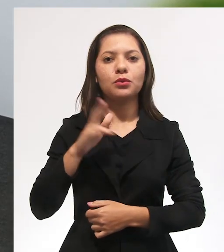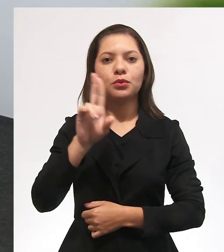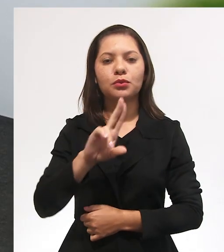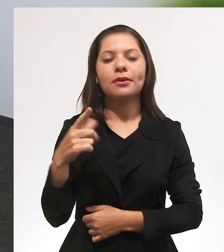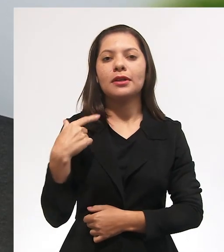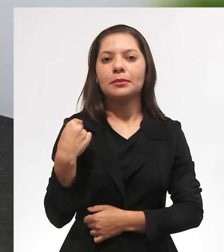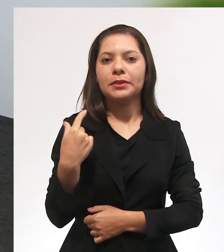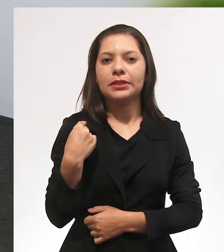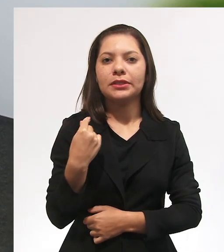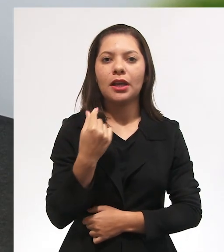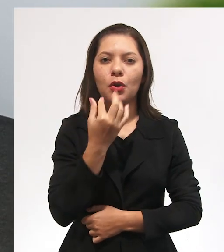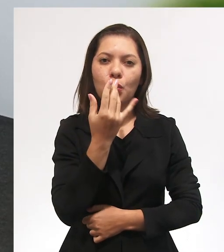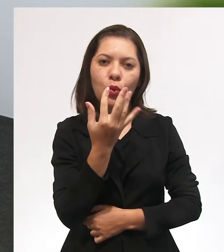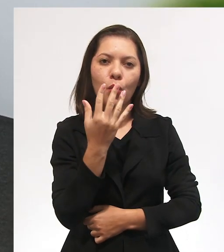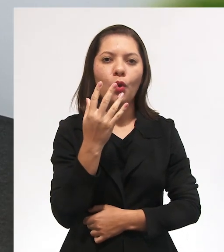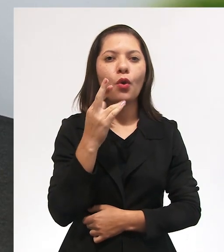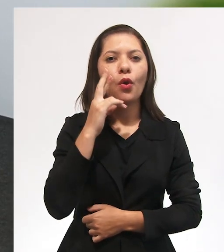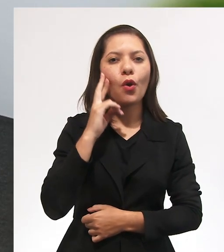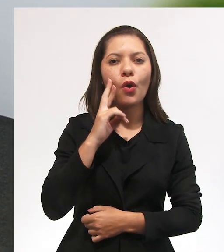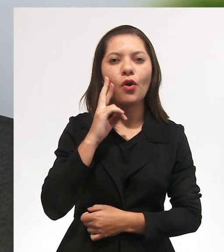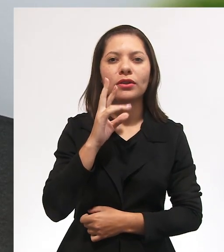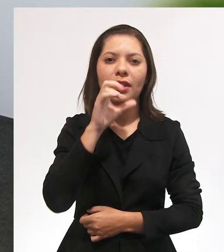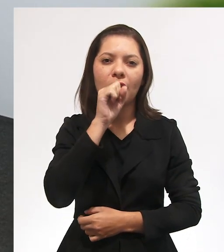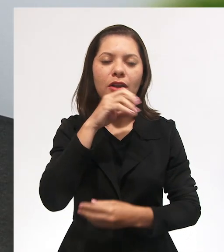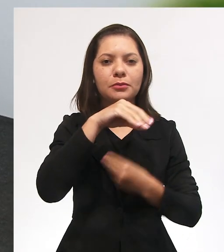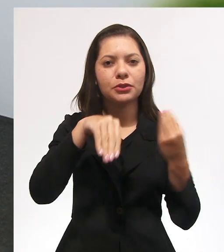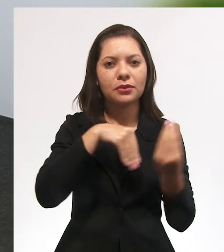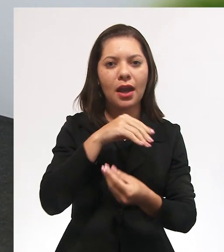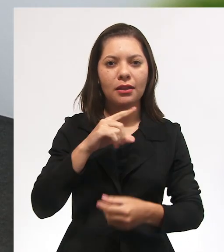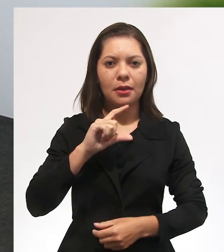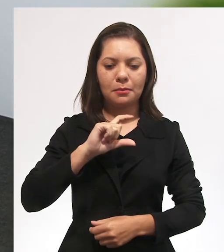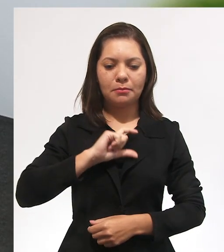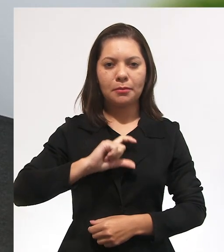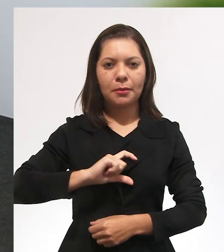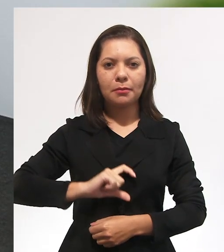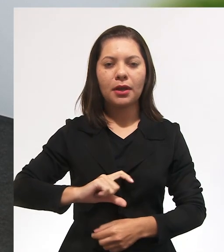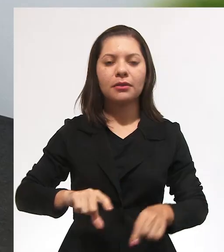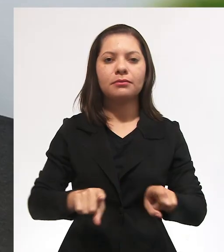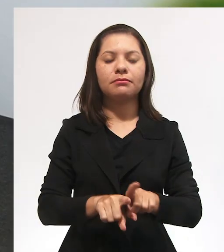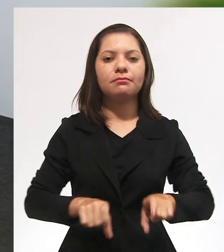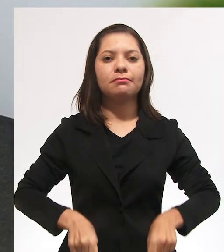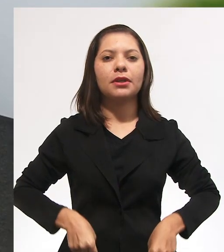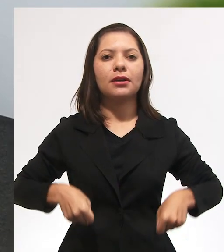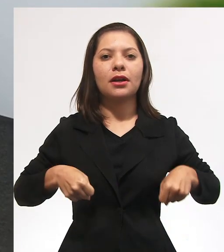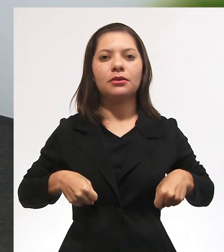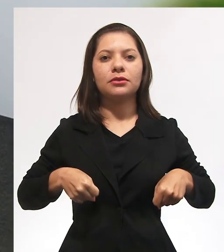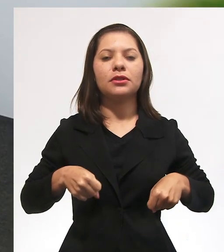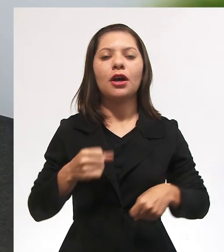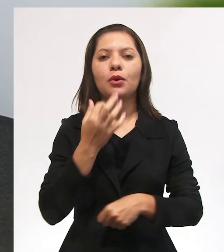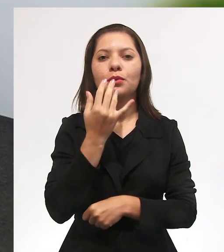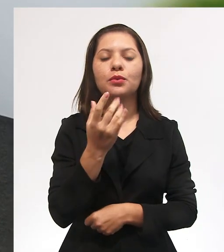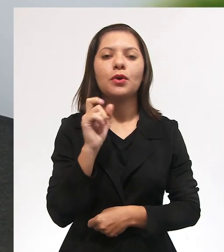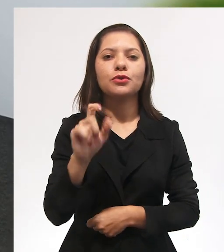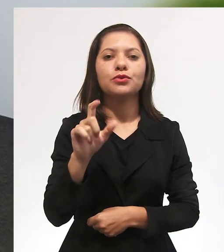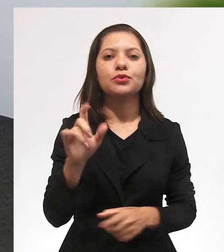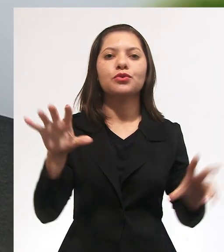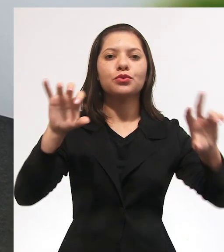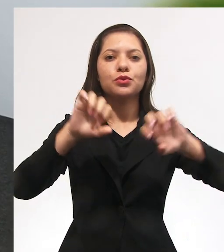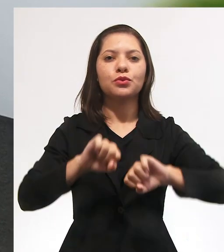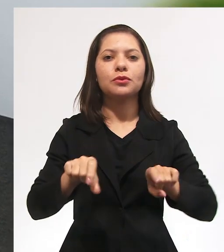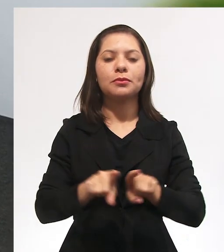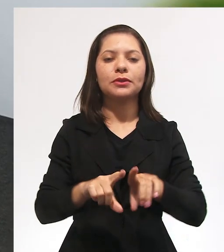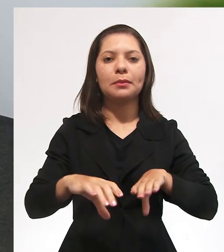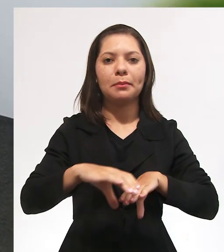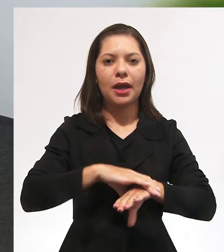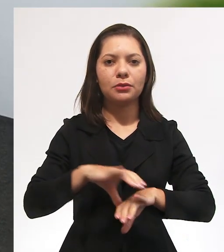uma camisa de cor salmão, abotoada, uma calça de cor azul escuro e um sapato